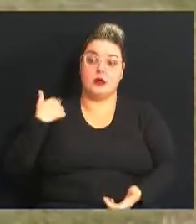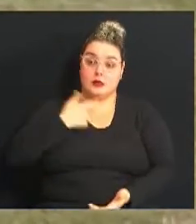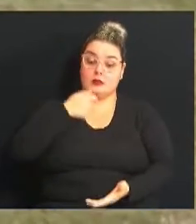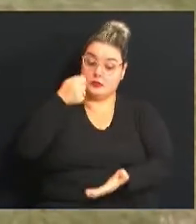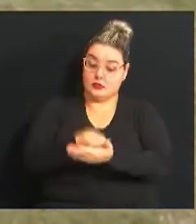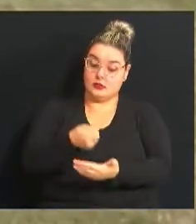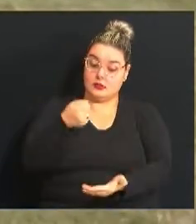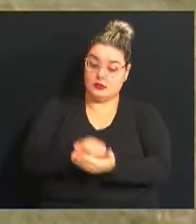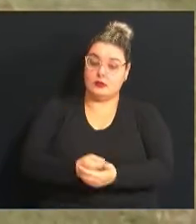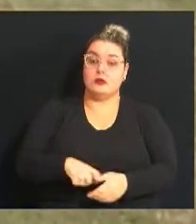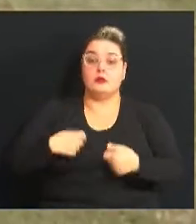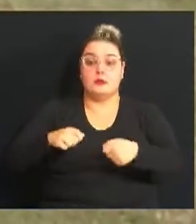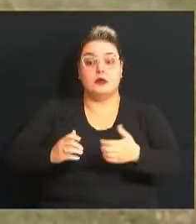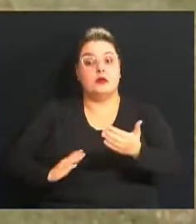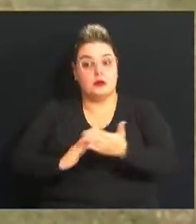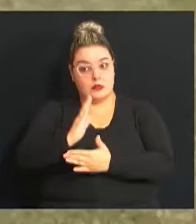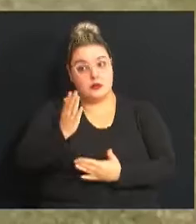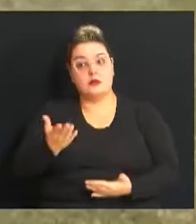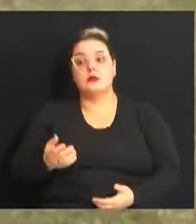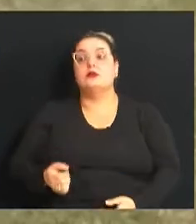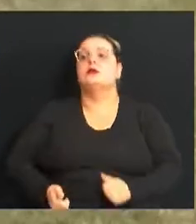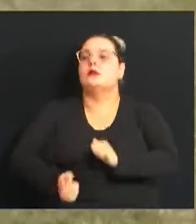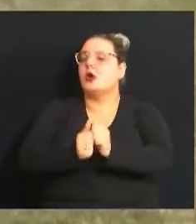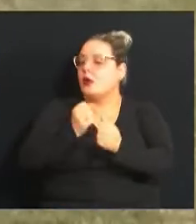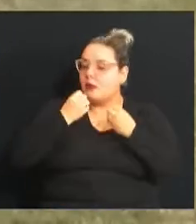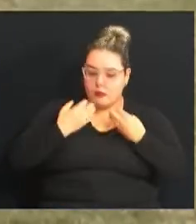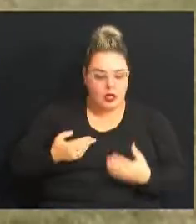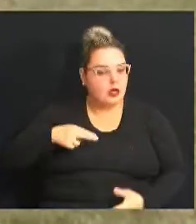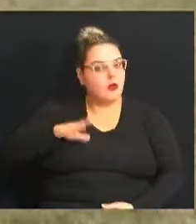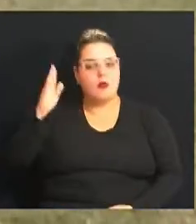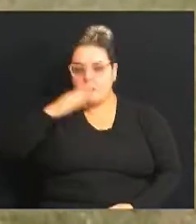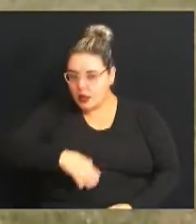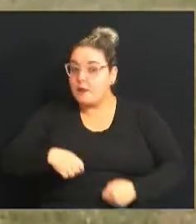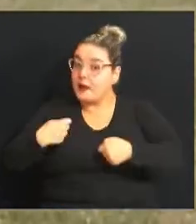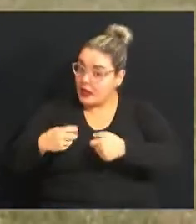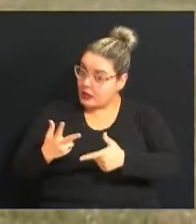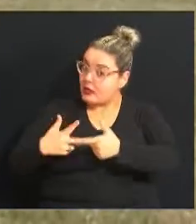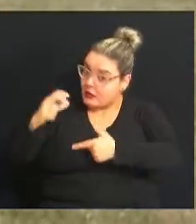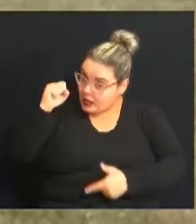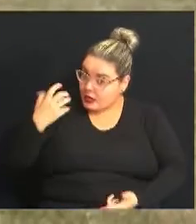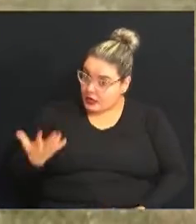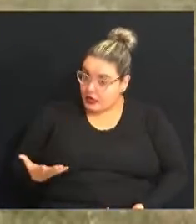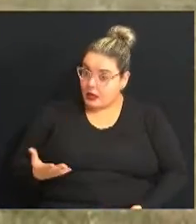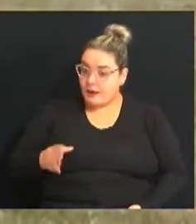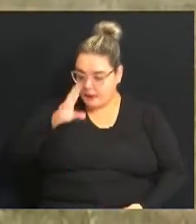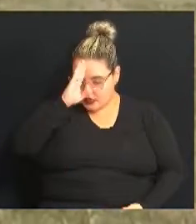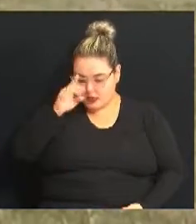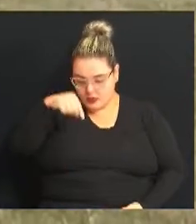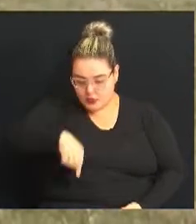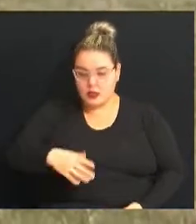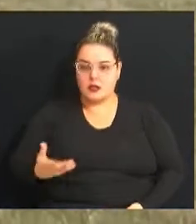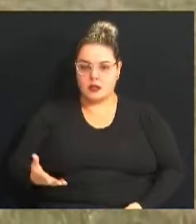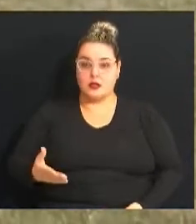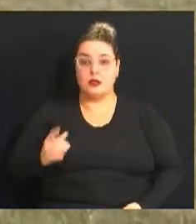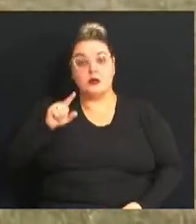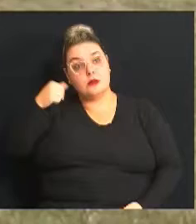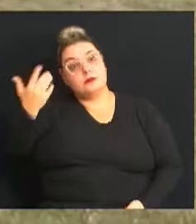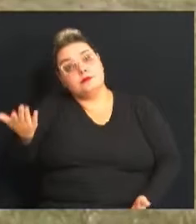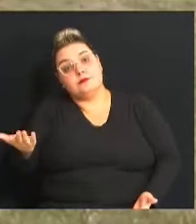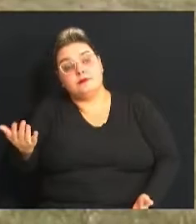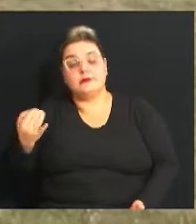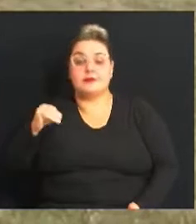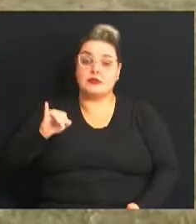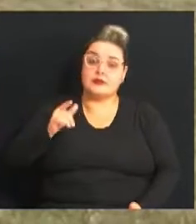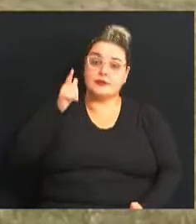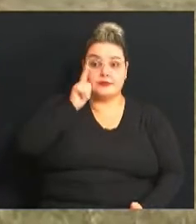precisa ganhar de qualquer jeito, jogando bem, jogando mal, a gente precisa ganhar, principalmente os jogos em casa. E os jogos fora, se a gente não conseguir